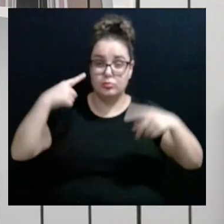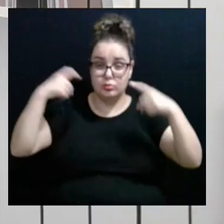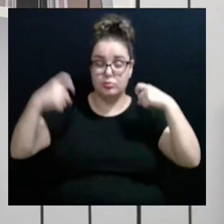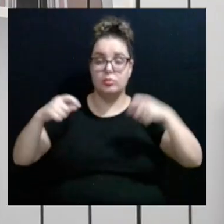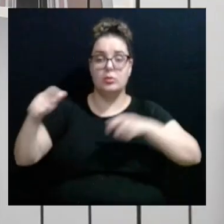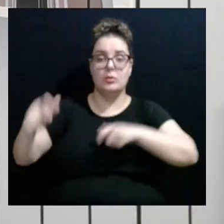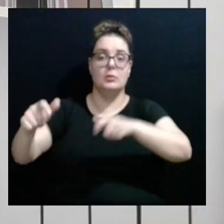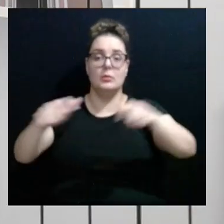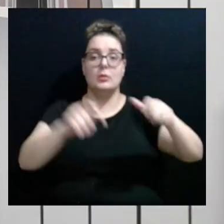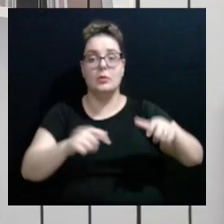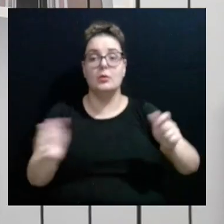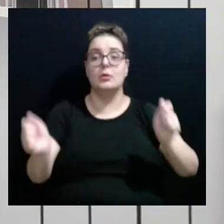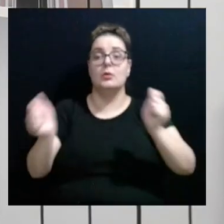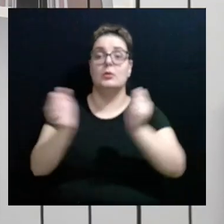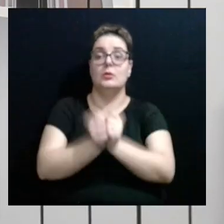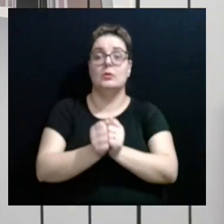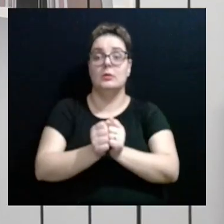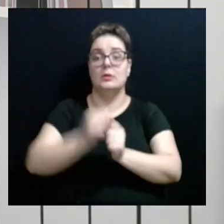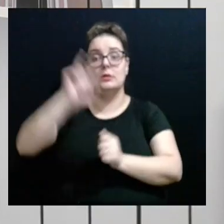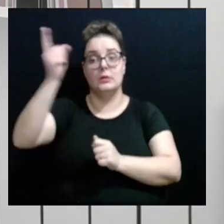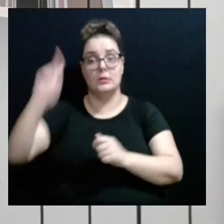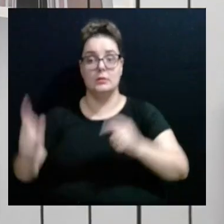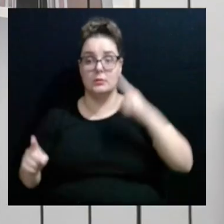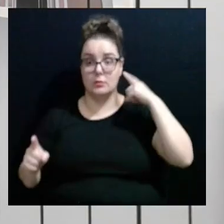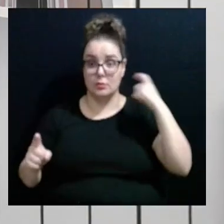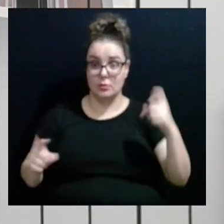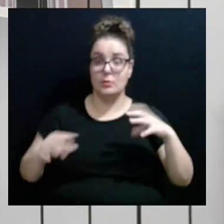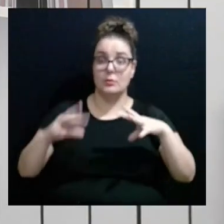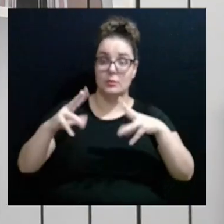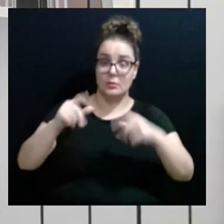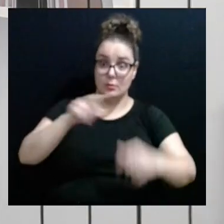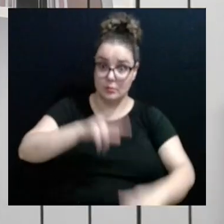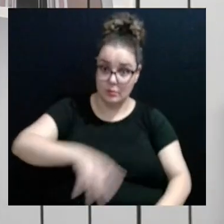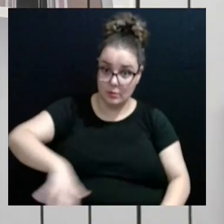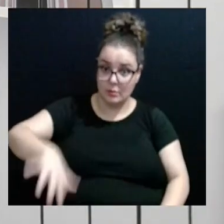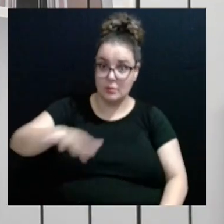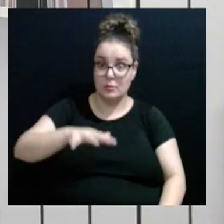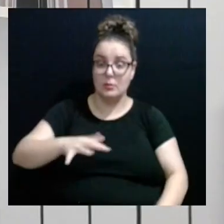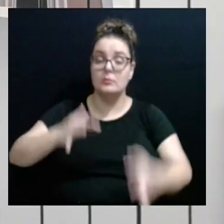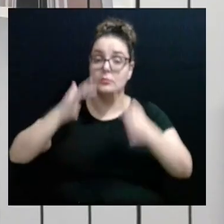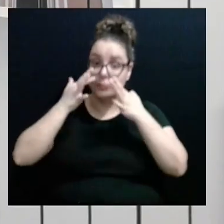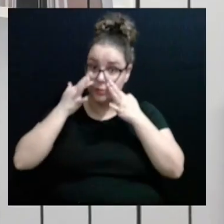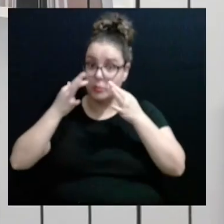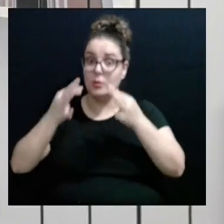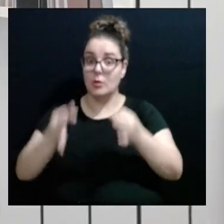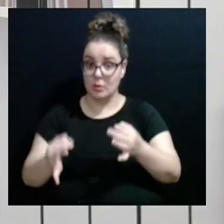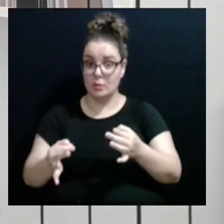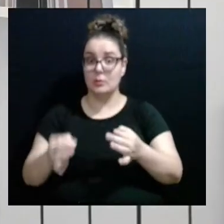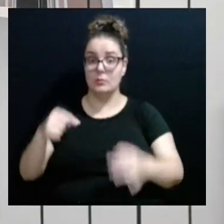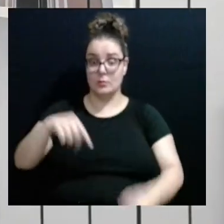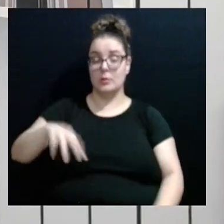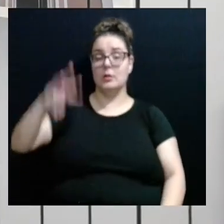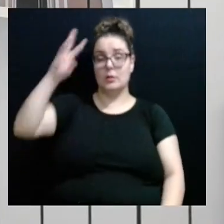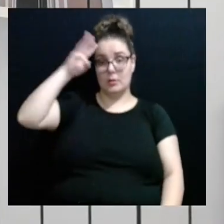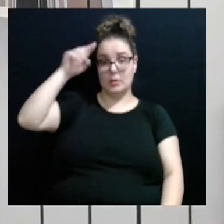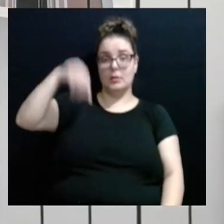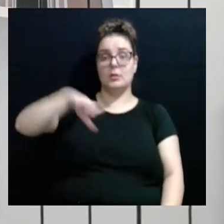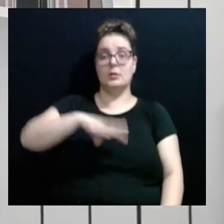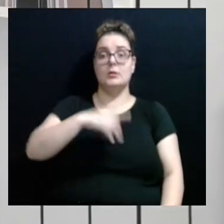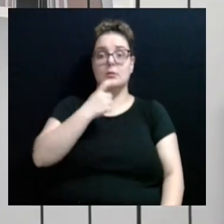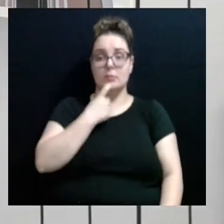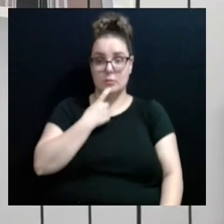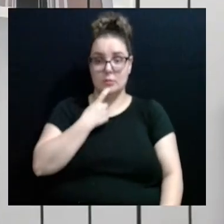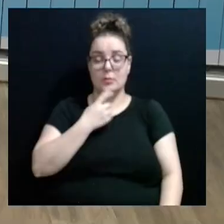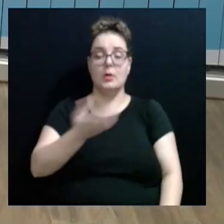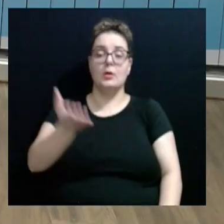de descargas elétricas sobre toda a região. Atenção, então, para esta terça-feira aqui na cidade de Campinas. Vamos às